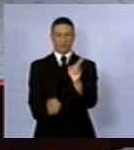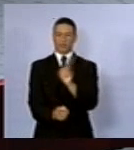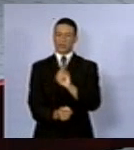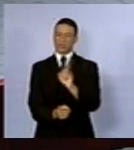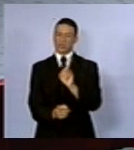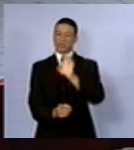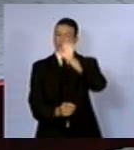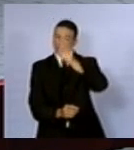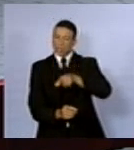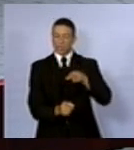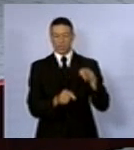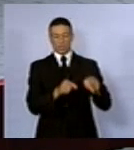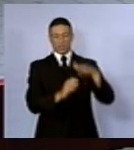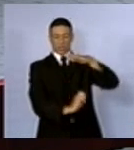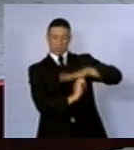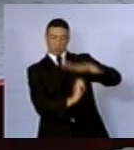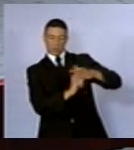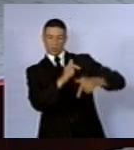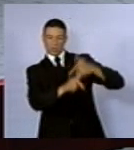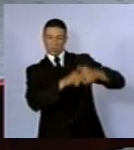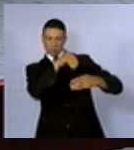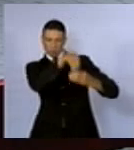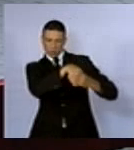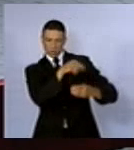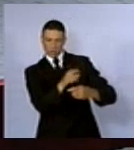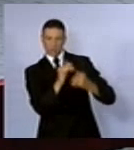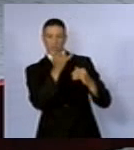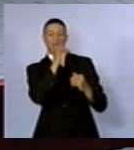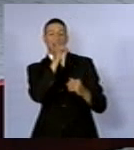energia elétrica, por requerer